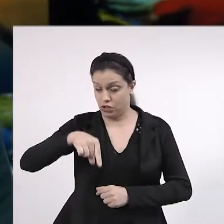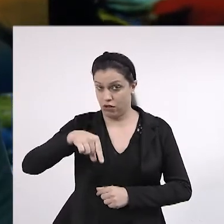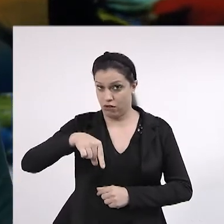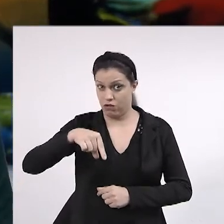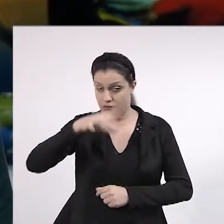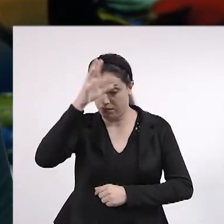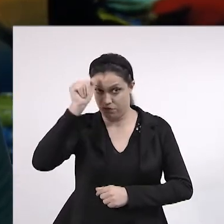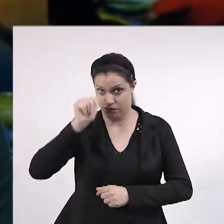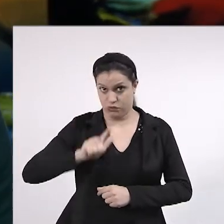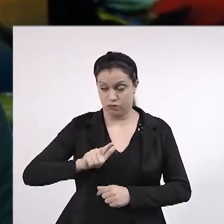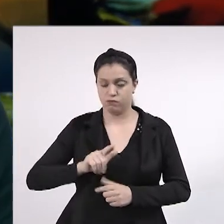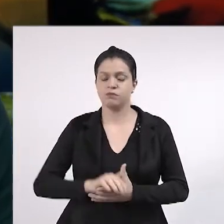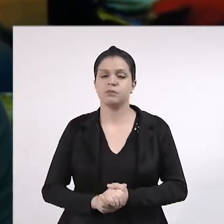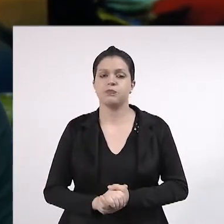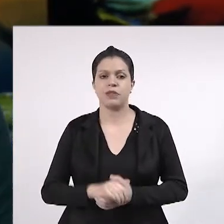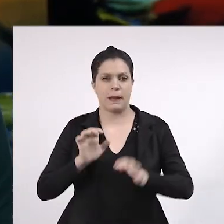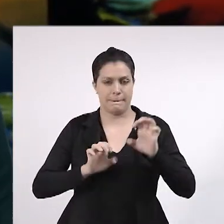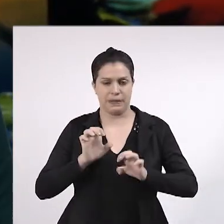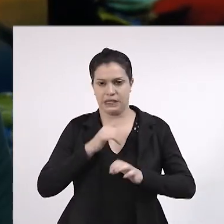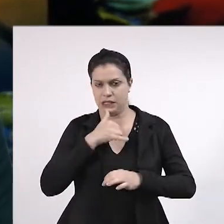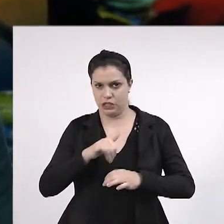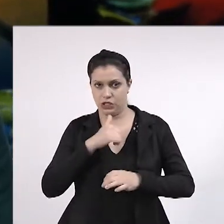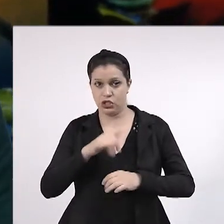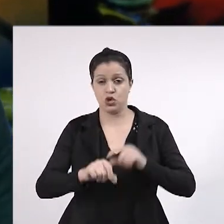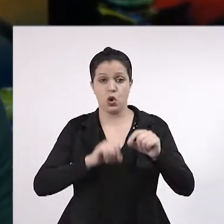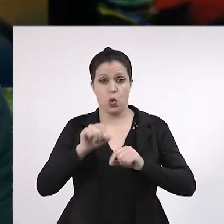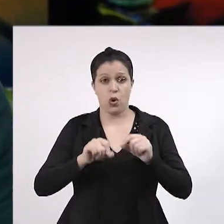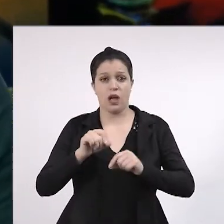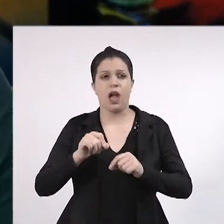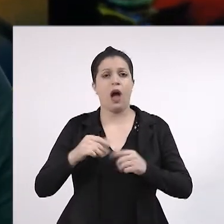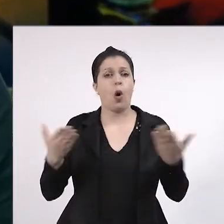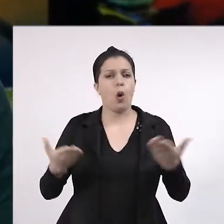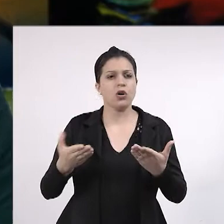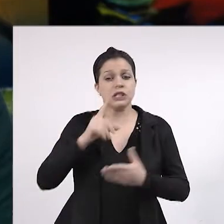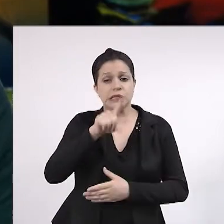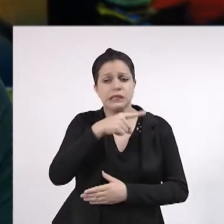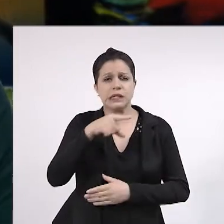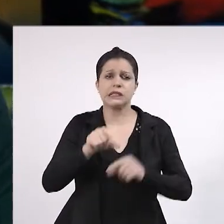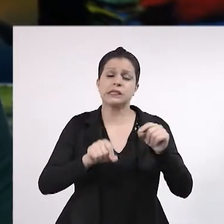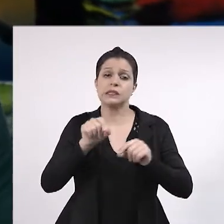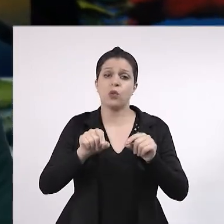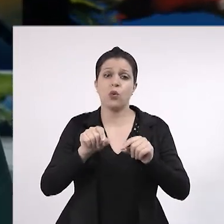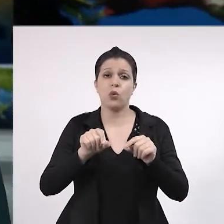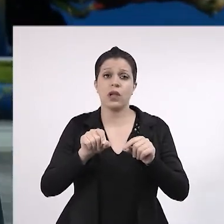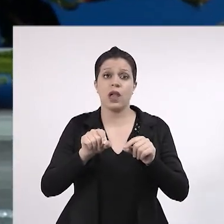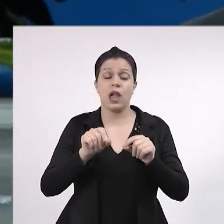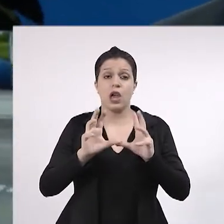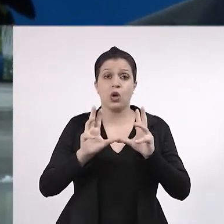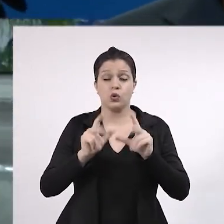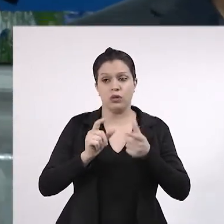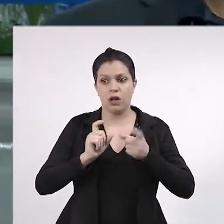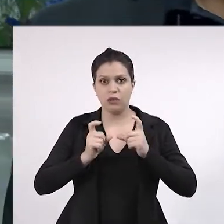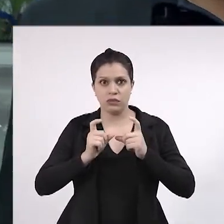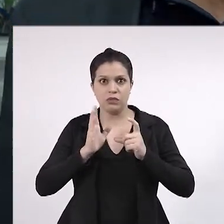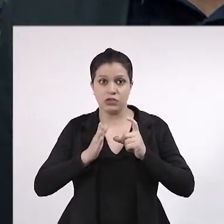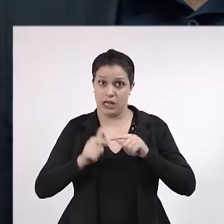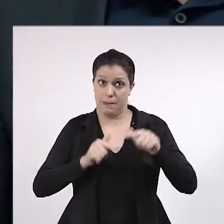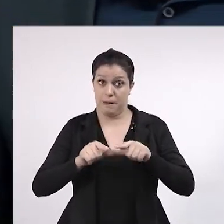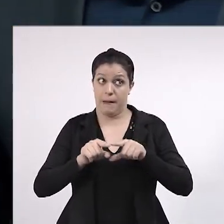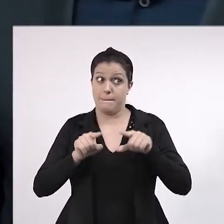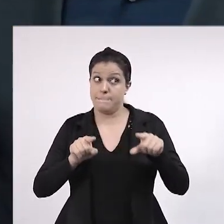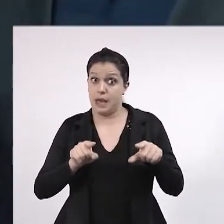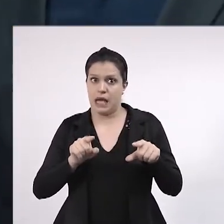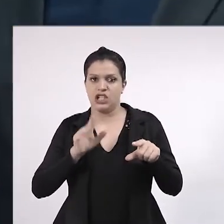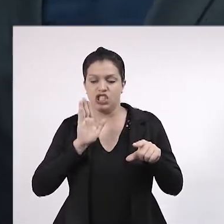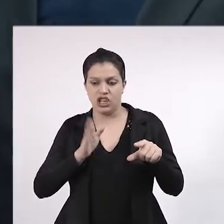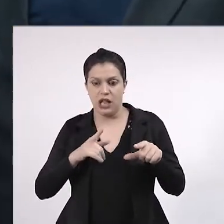terça-feira, 17 de março, pela suspensão dos prazos que ditam o andamento de seus trabalhos. A medida, contudo, não afeta os atos que